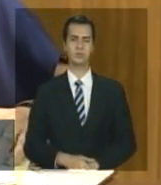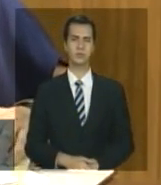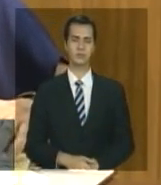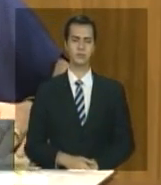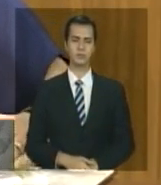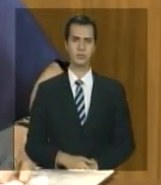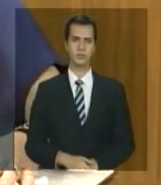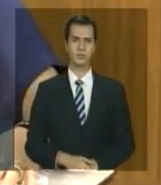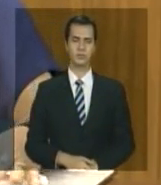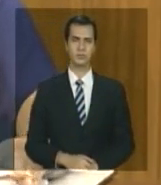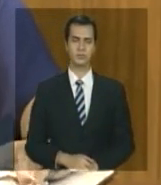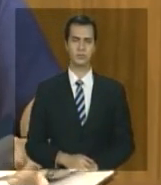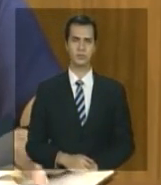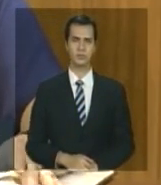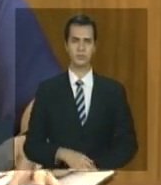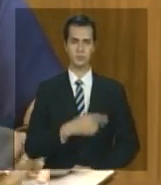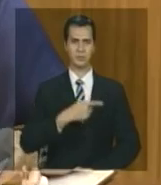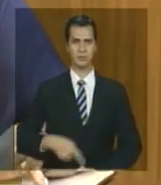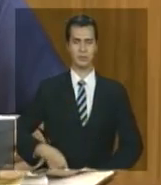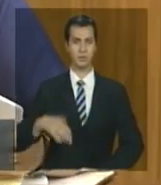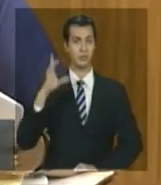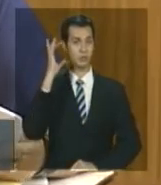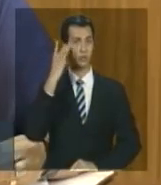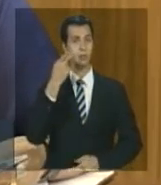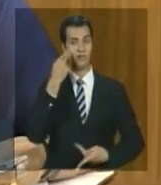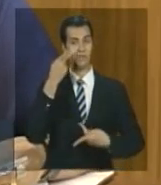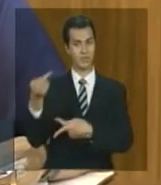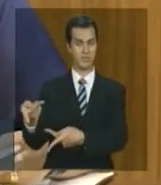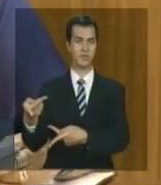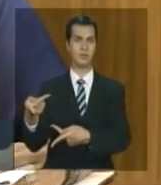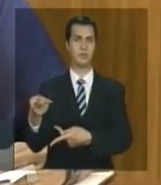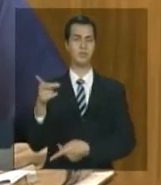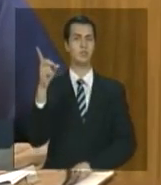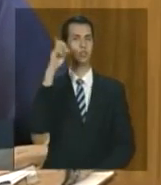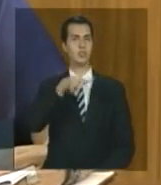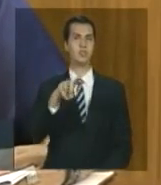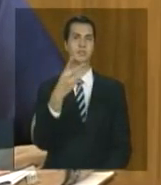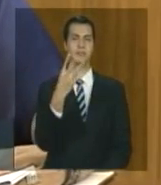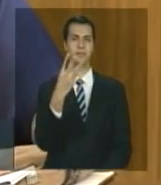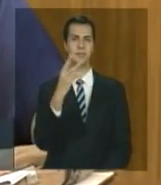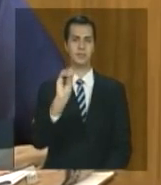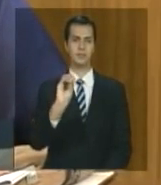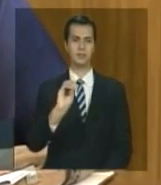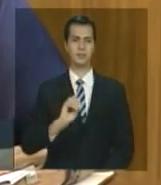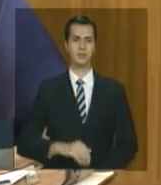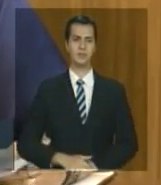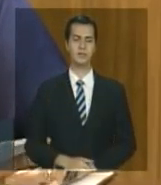A visita bilateral do dia 30, portanto?